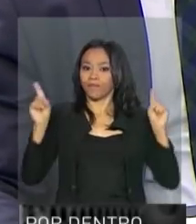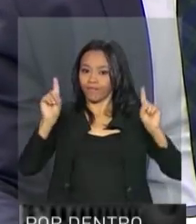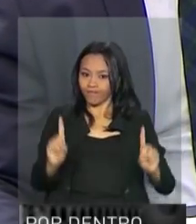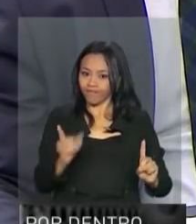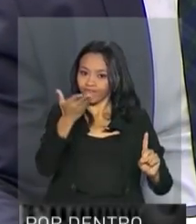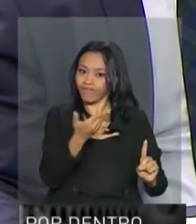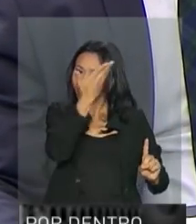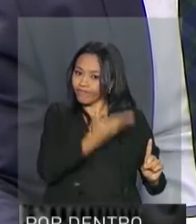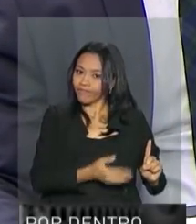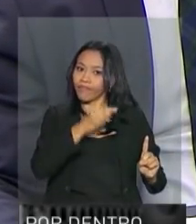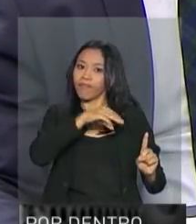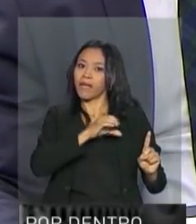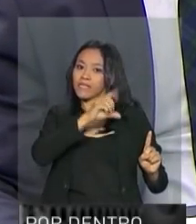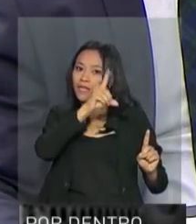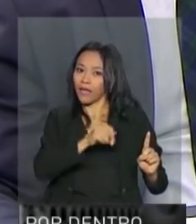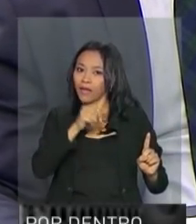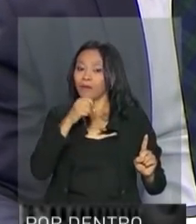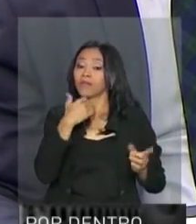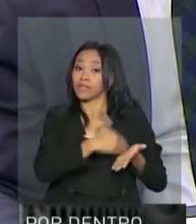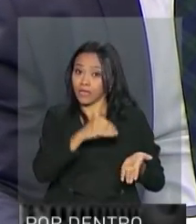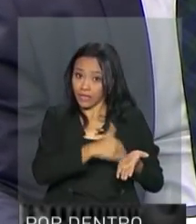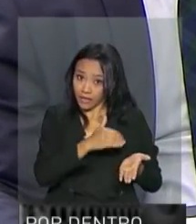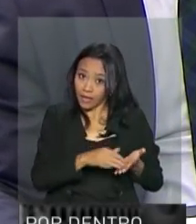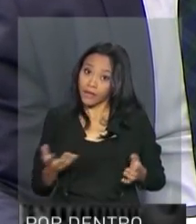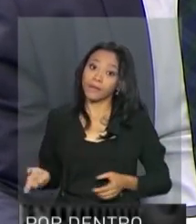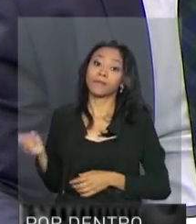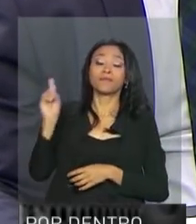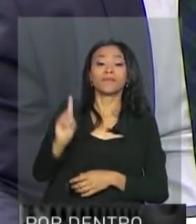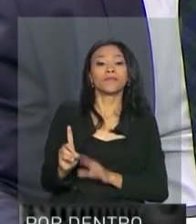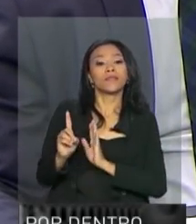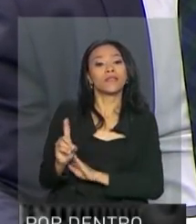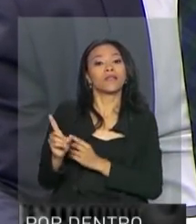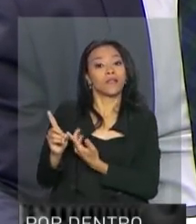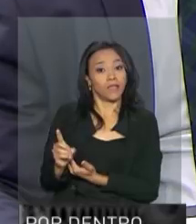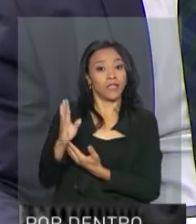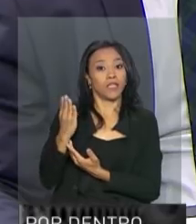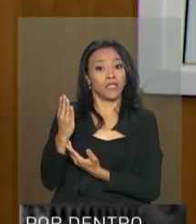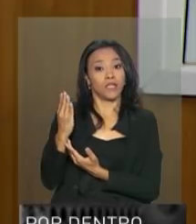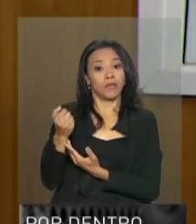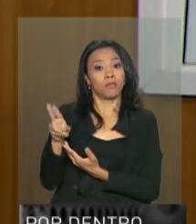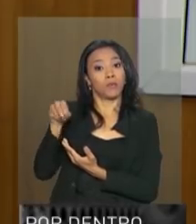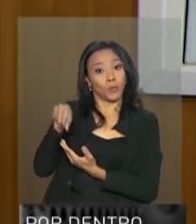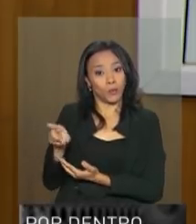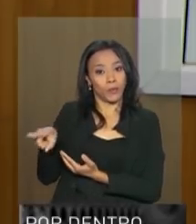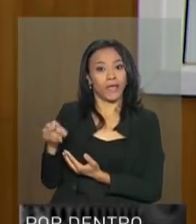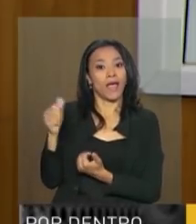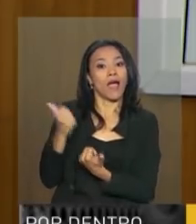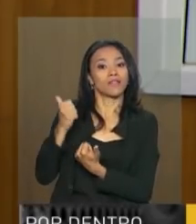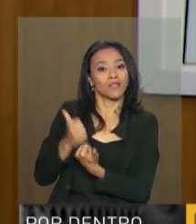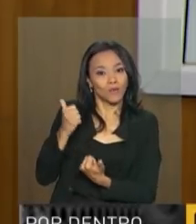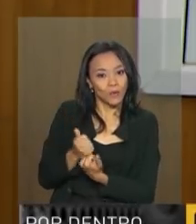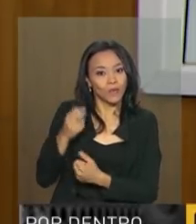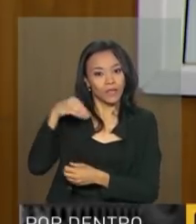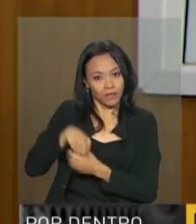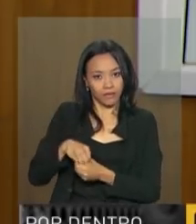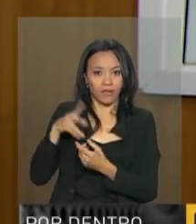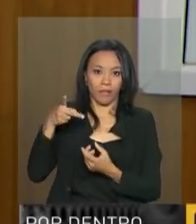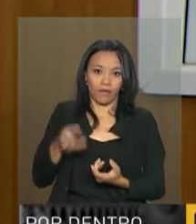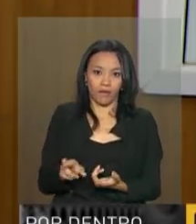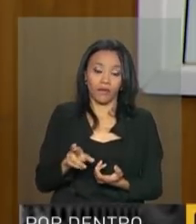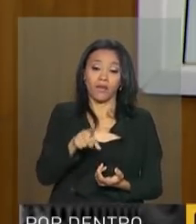Caetano, secretário de Previdência do Ministério da Fazenda, e Bruno Bianco, assessor especial da Casa Civil. Participe com a gente e envie sua pergunta